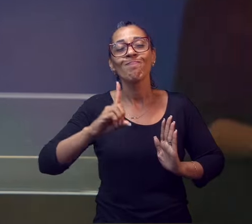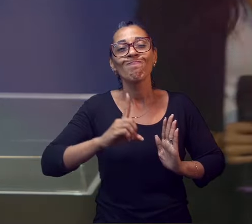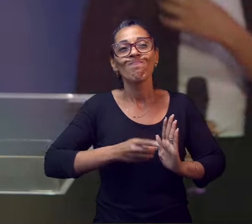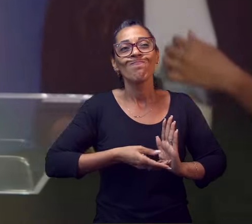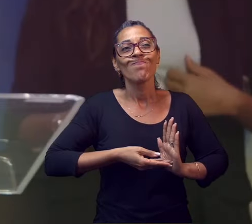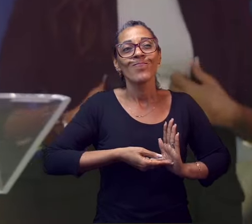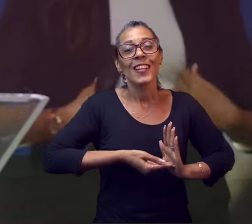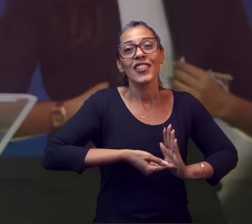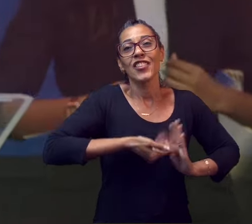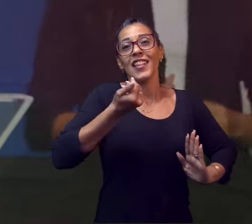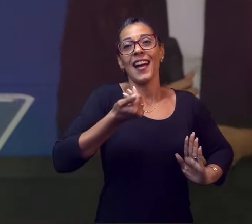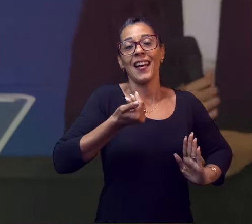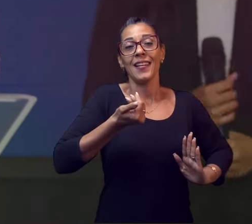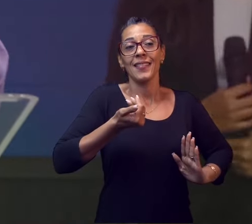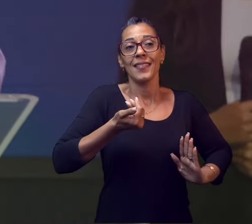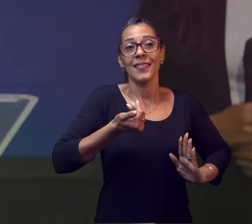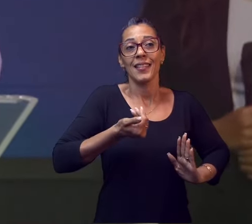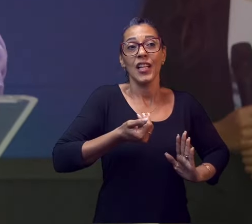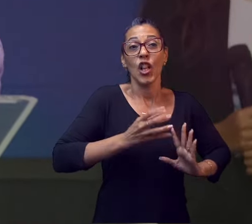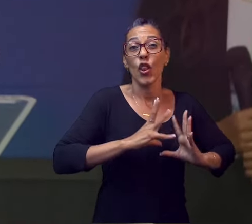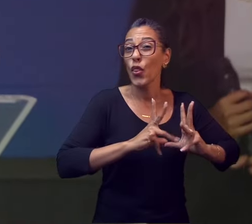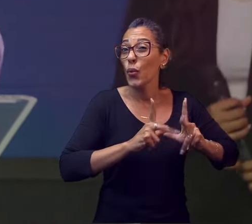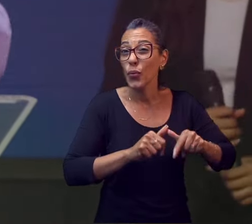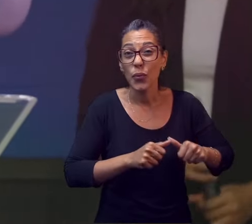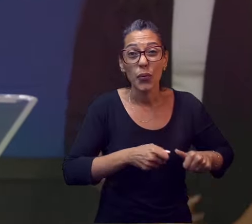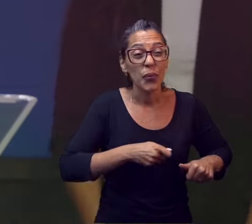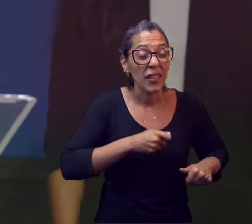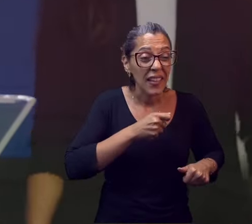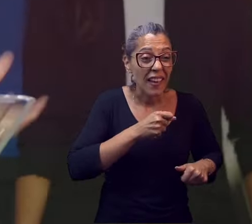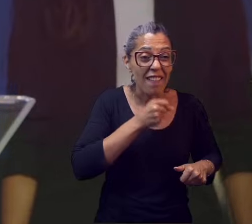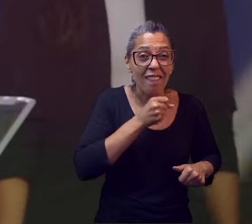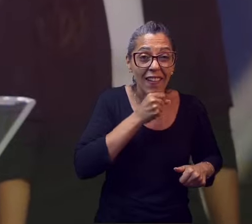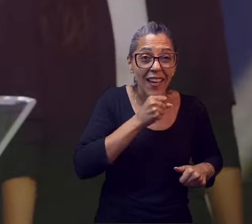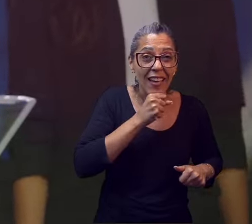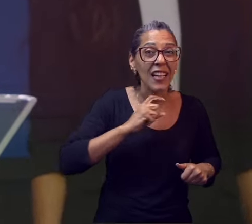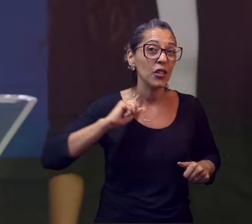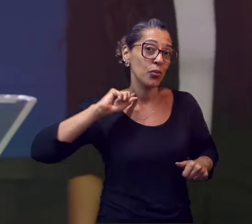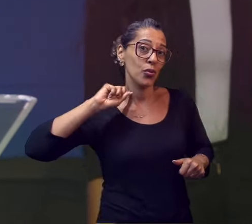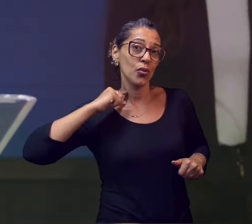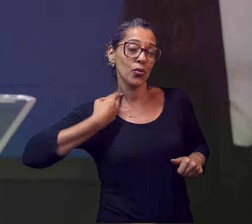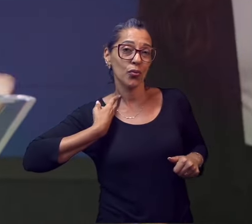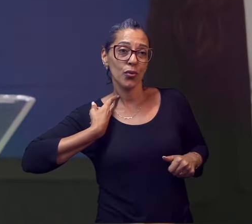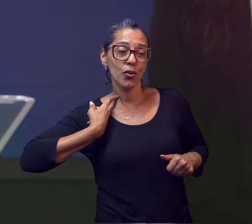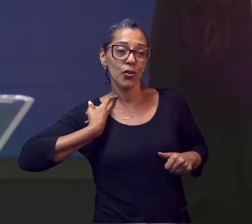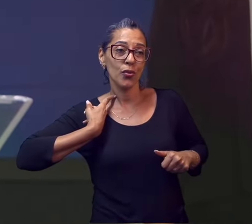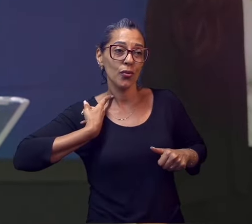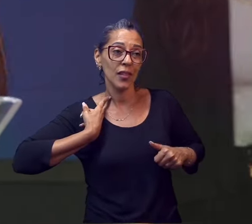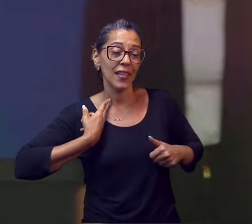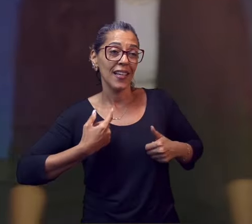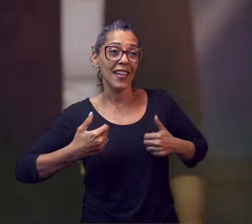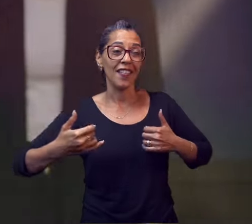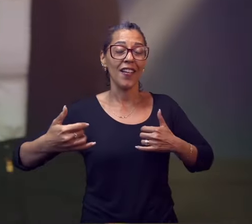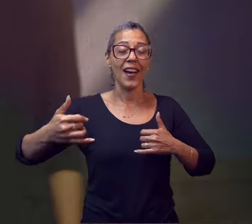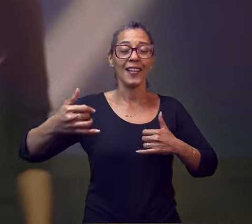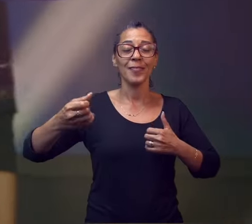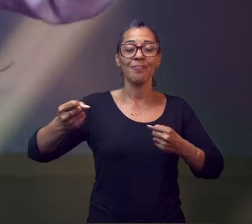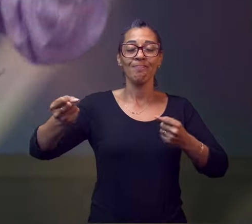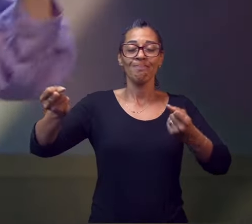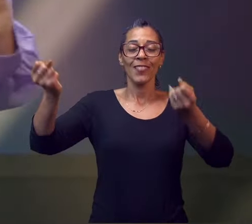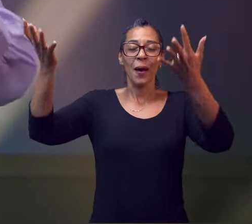trocar por um óleo fresco um óleo Santo seremos banhados pelo